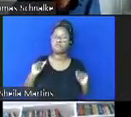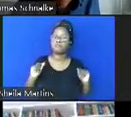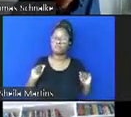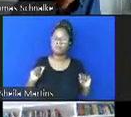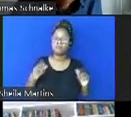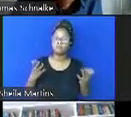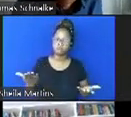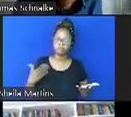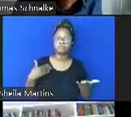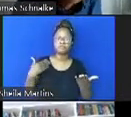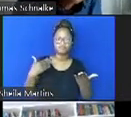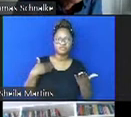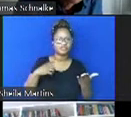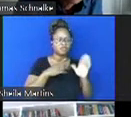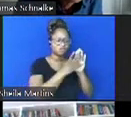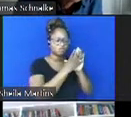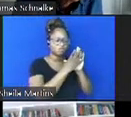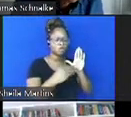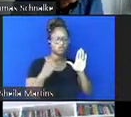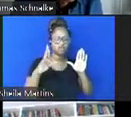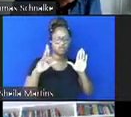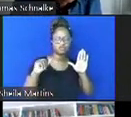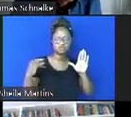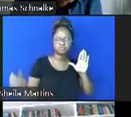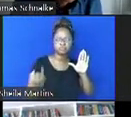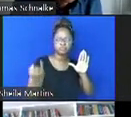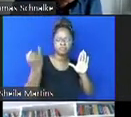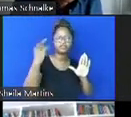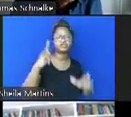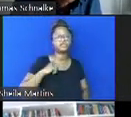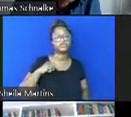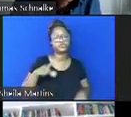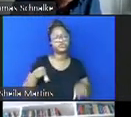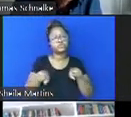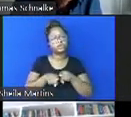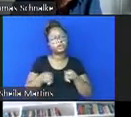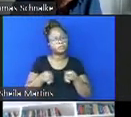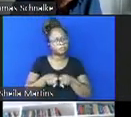coleções importantes em cera, mas também